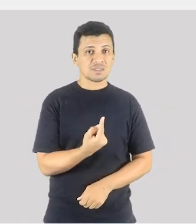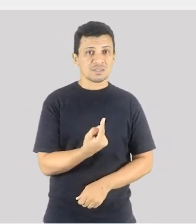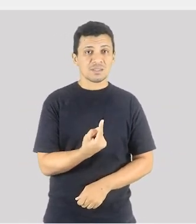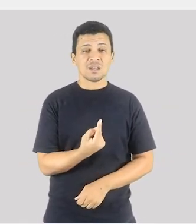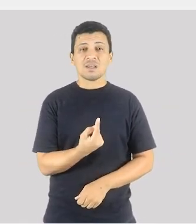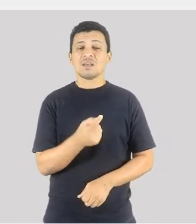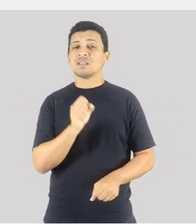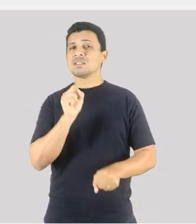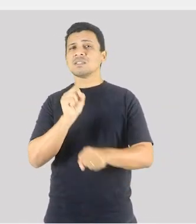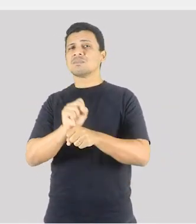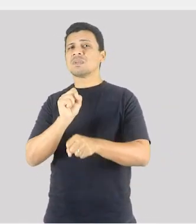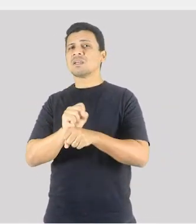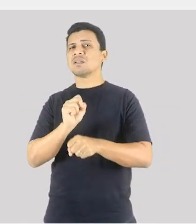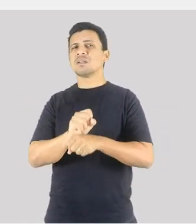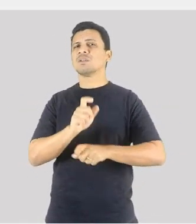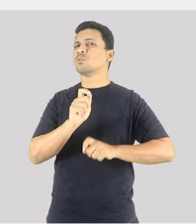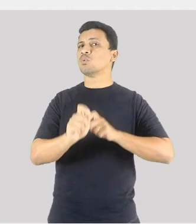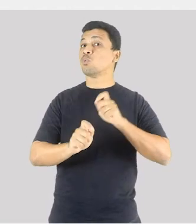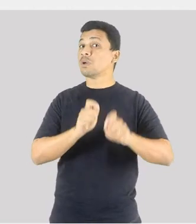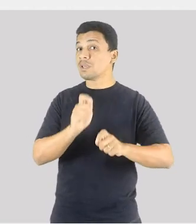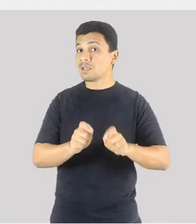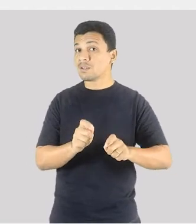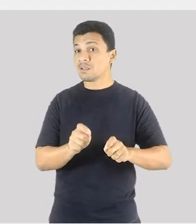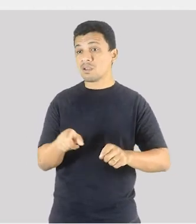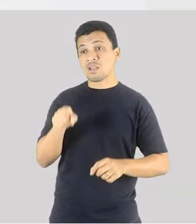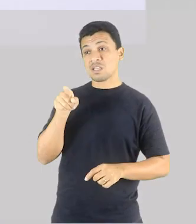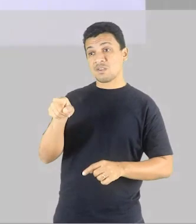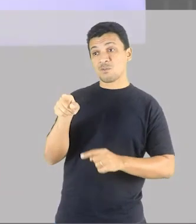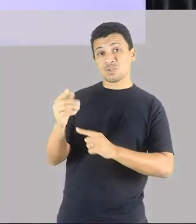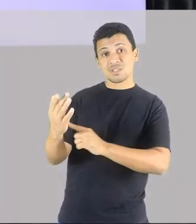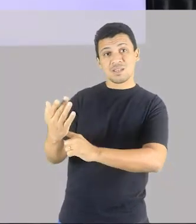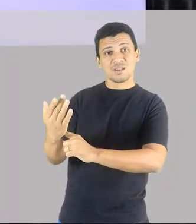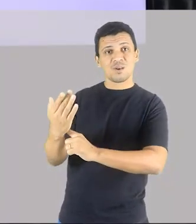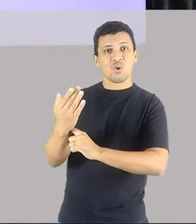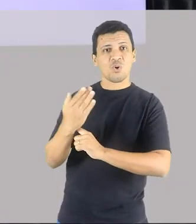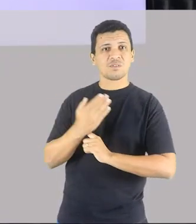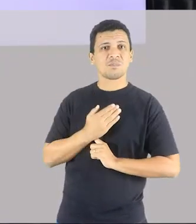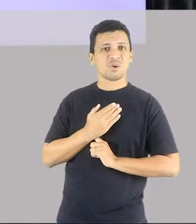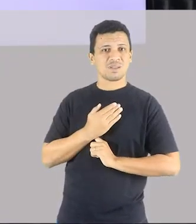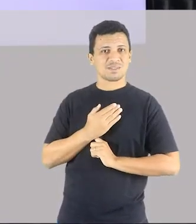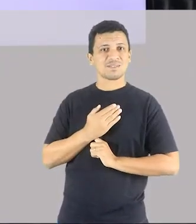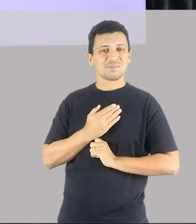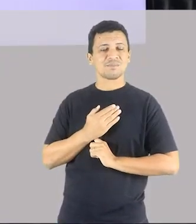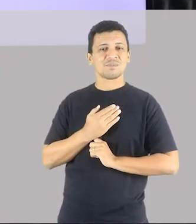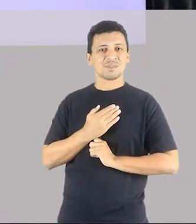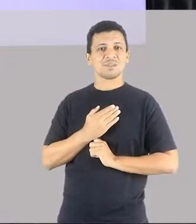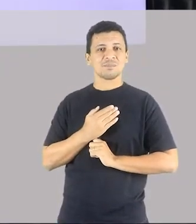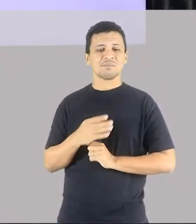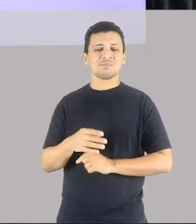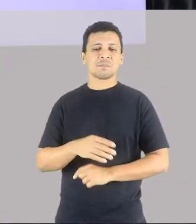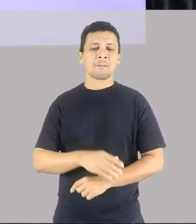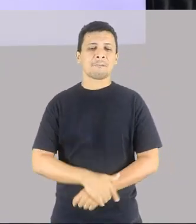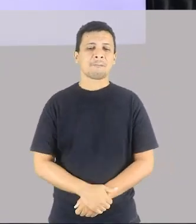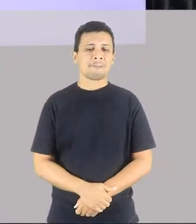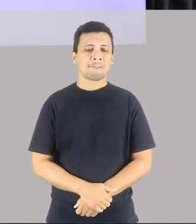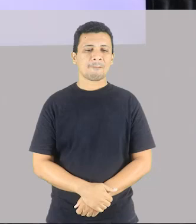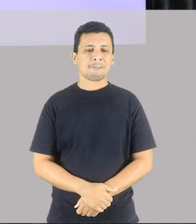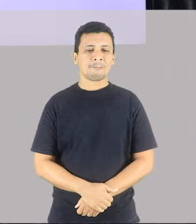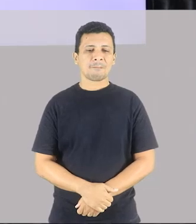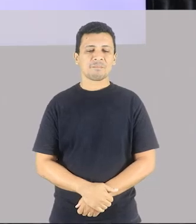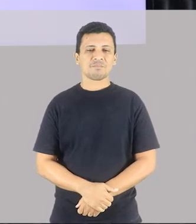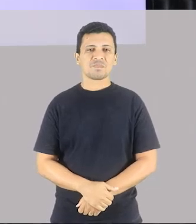esperando que você colaborasse. Olha, nós estávamos esperando que você